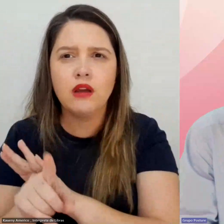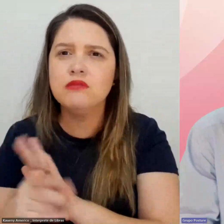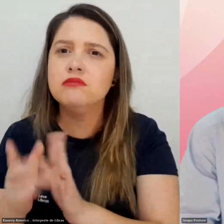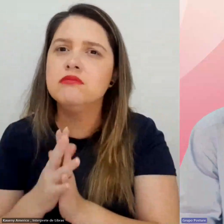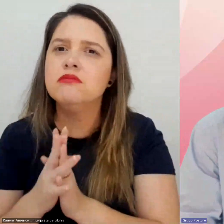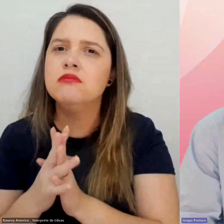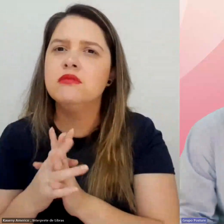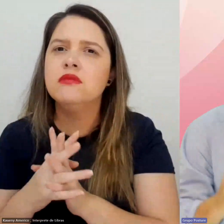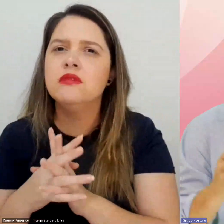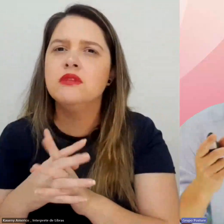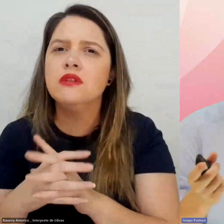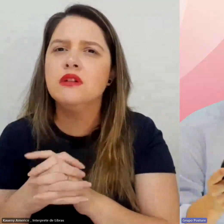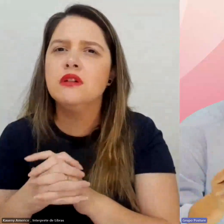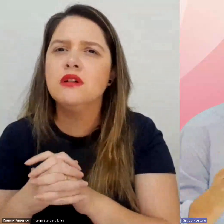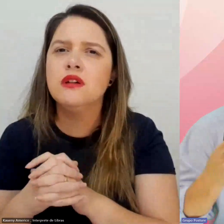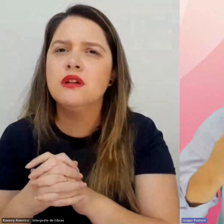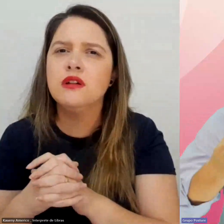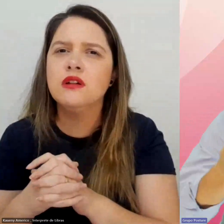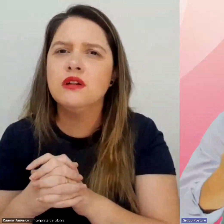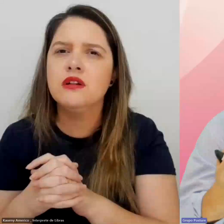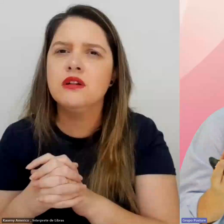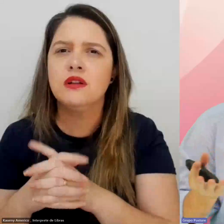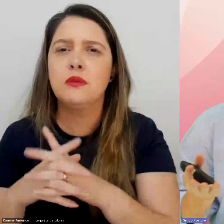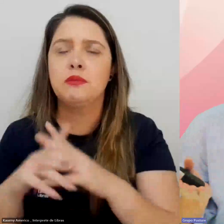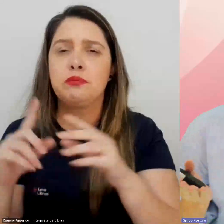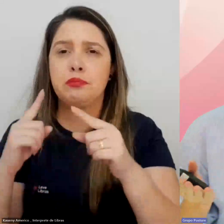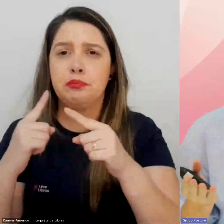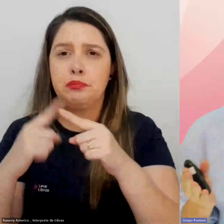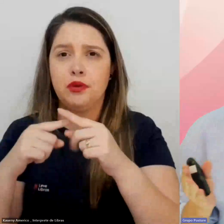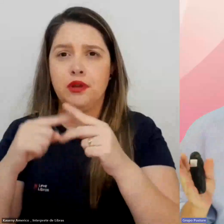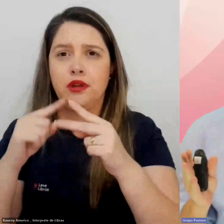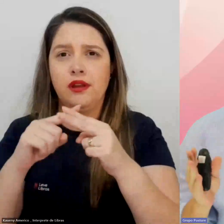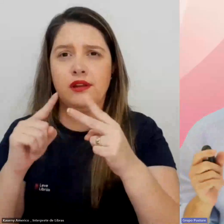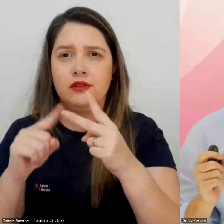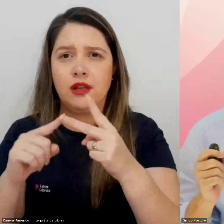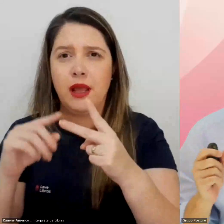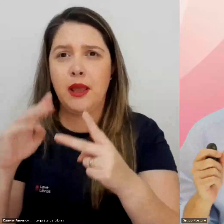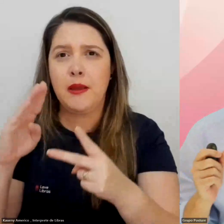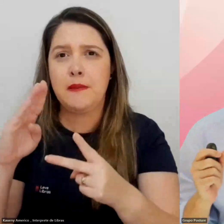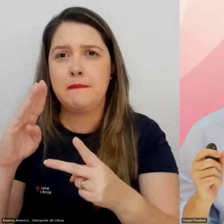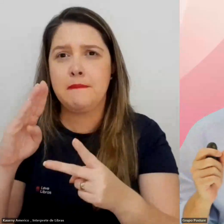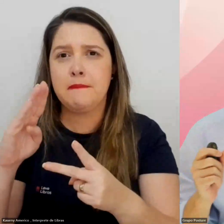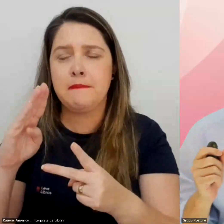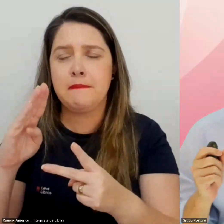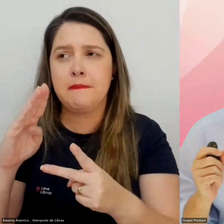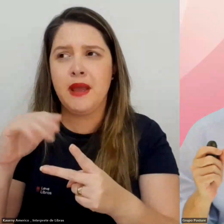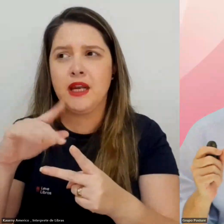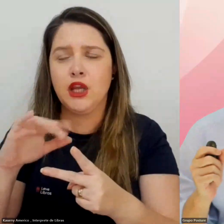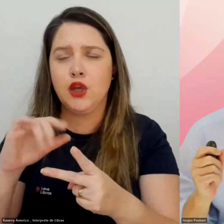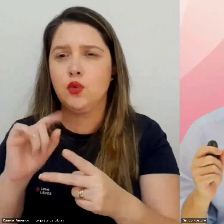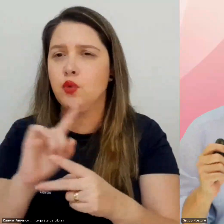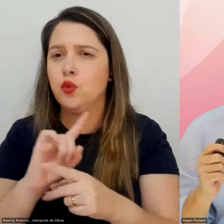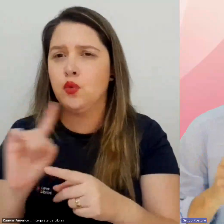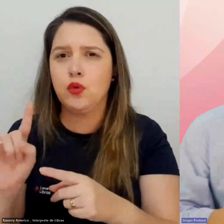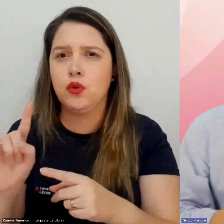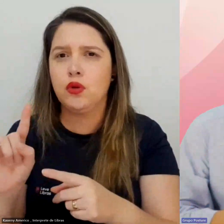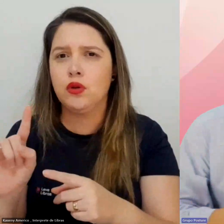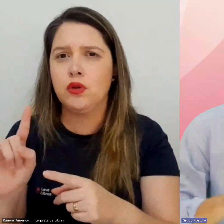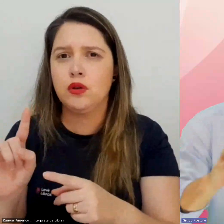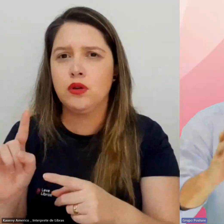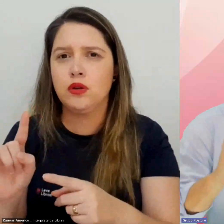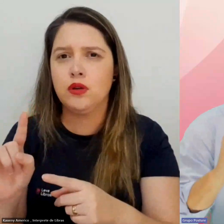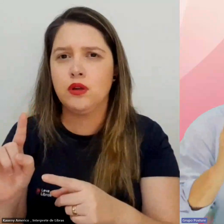porque porque ela fez as duas vezes. E alguma vez ele era maligno ou não? Não, tumor falaram pra ela no mama. É,